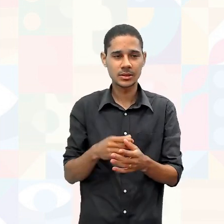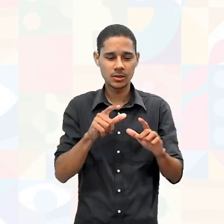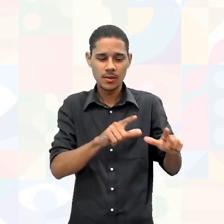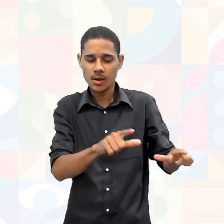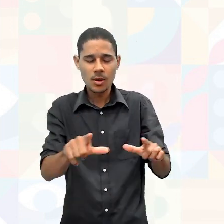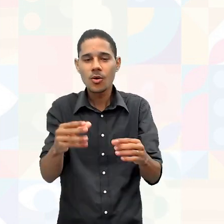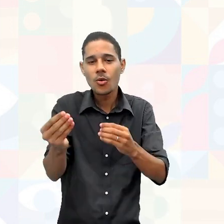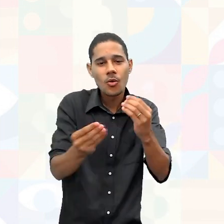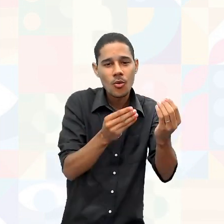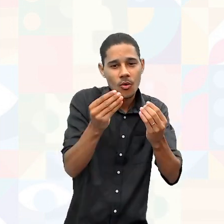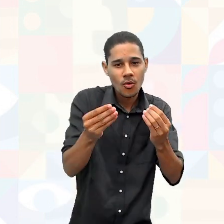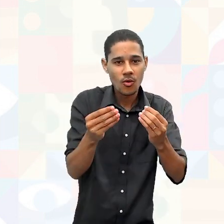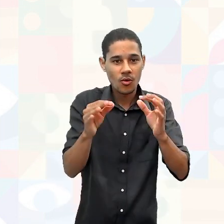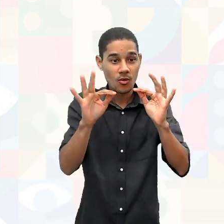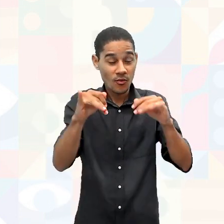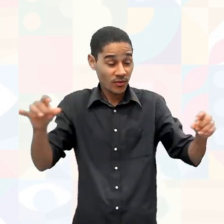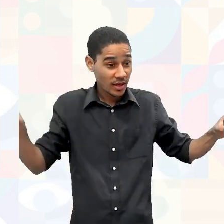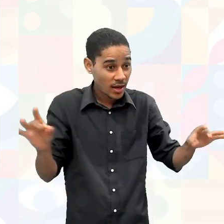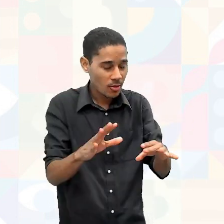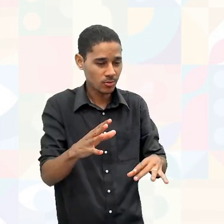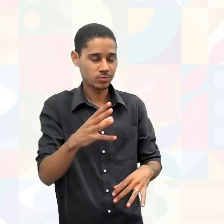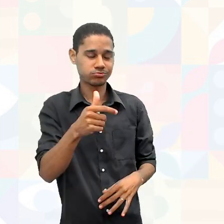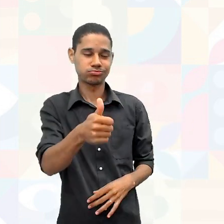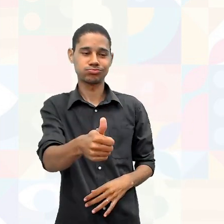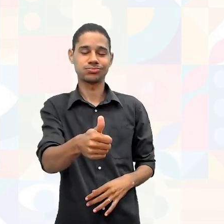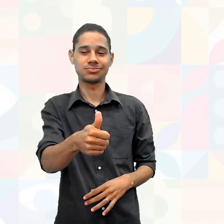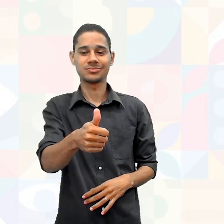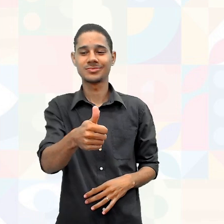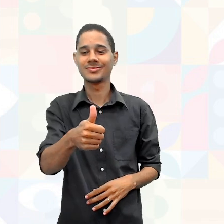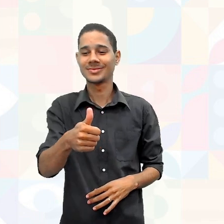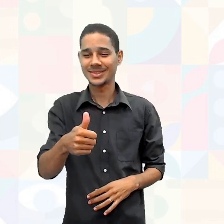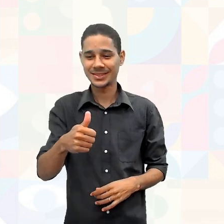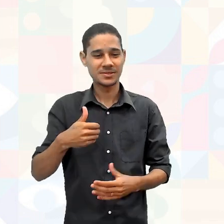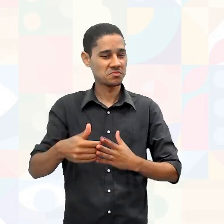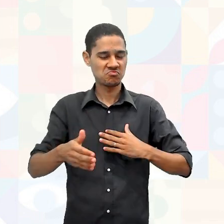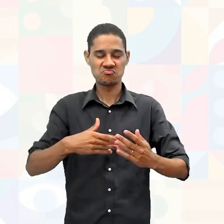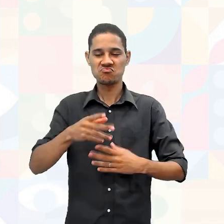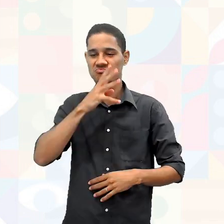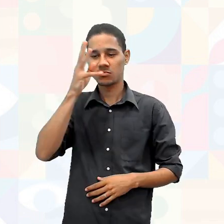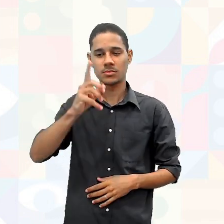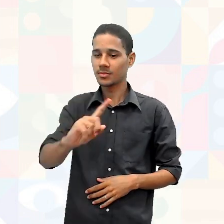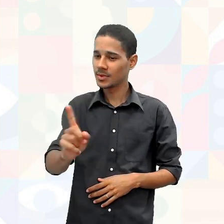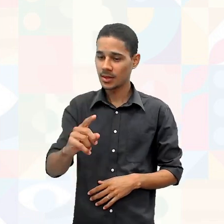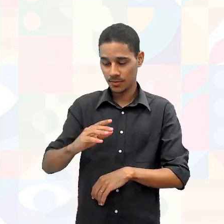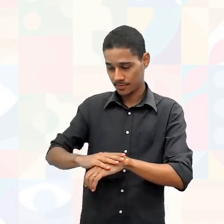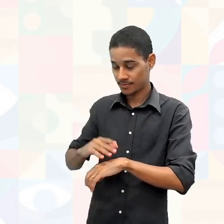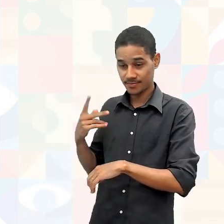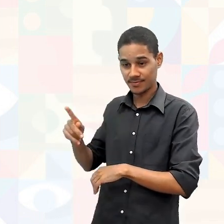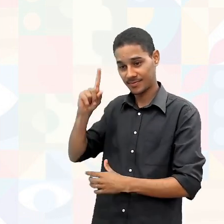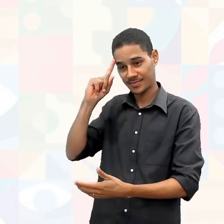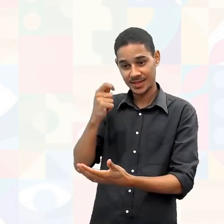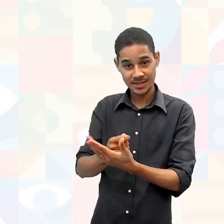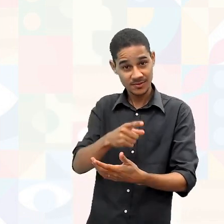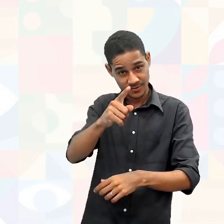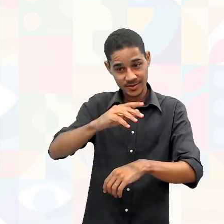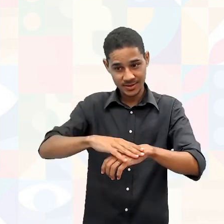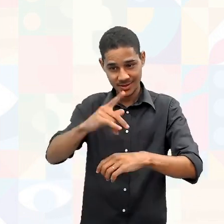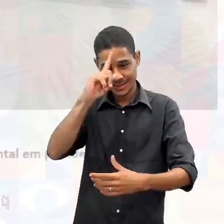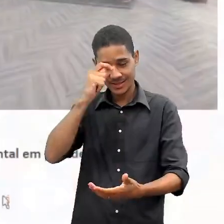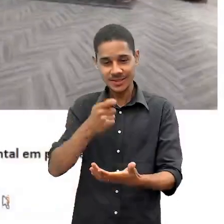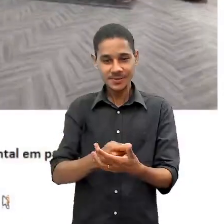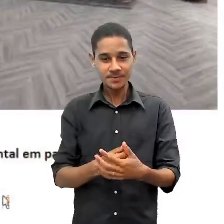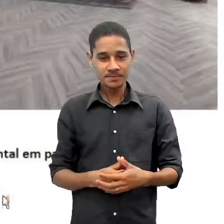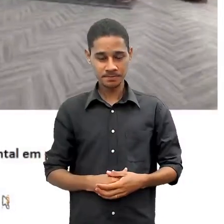haja o resultado final esperado, tá certo? Não pode ser de qualquer maneira, você que vai definir isso, né? E aqui a gente